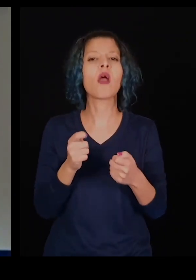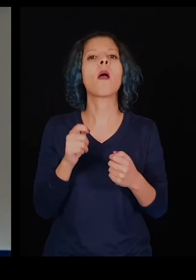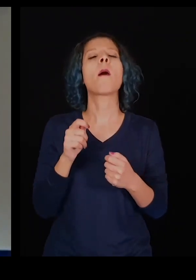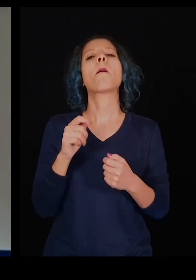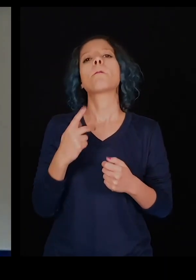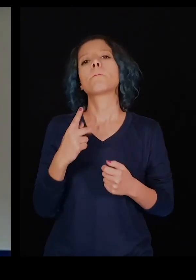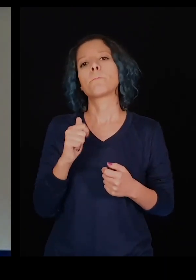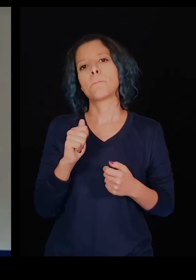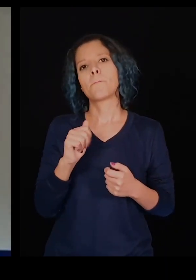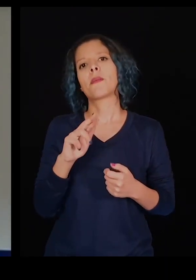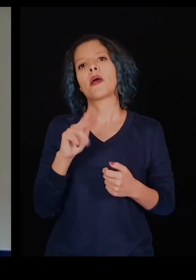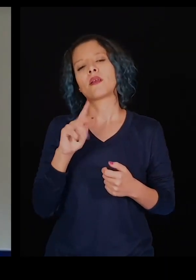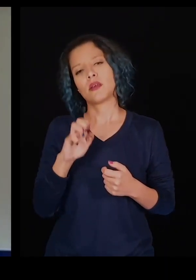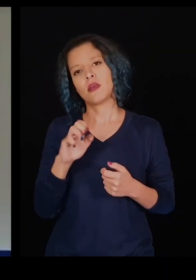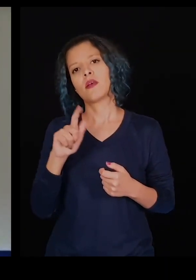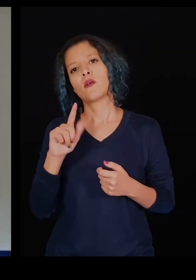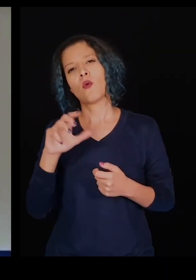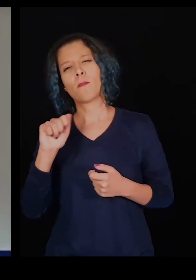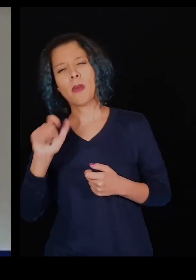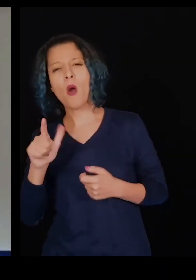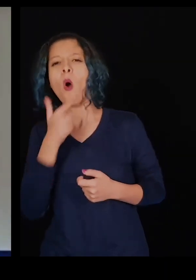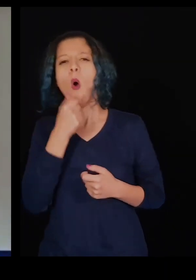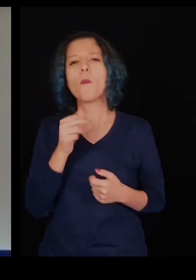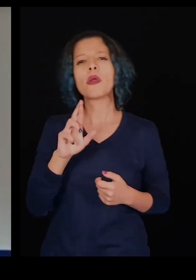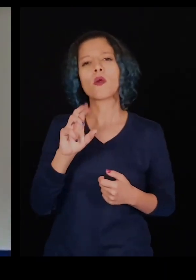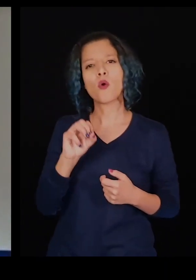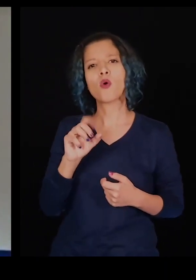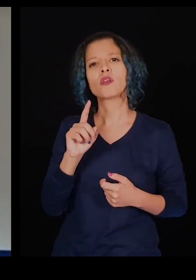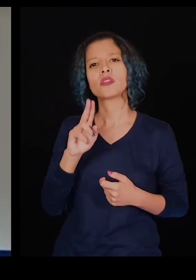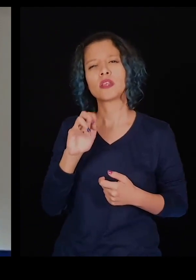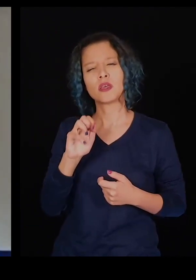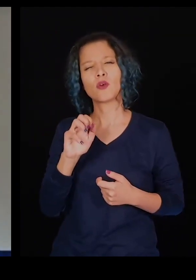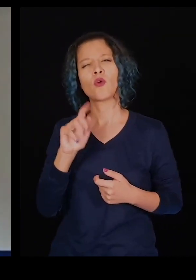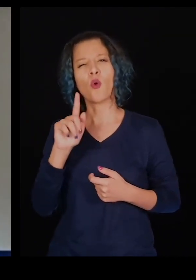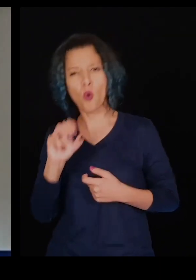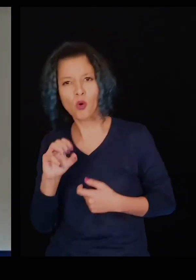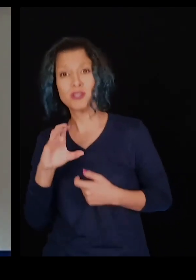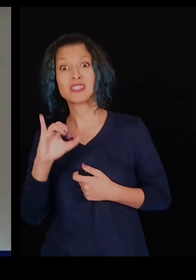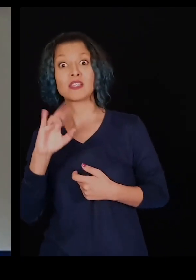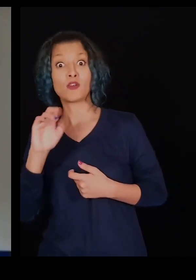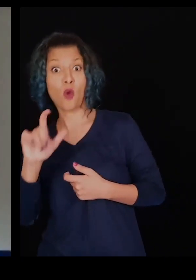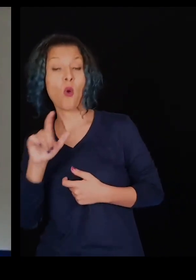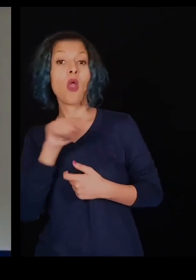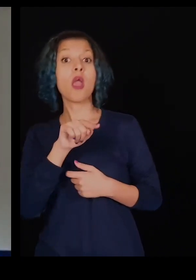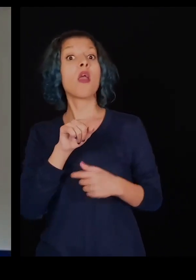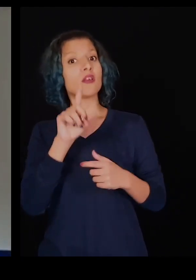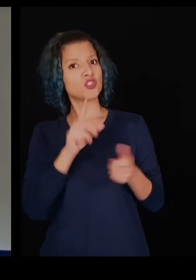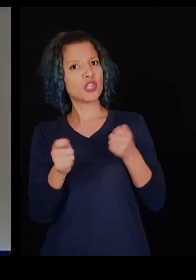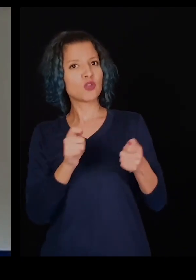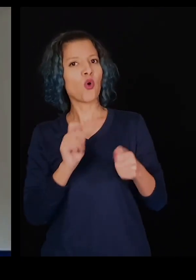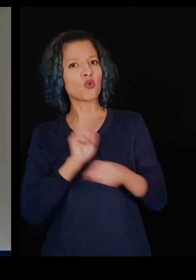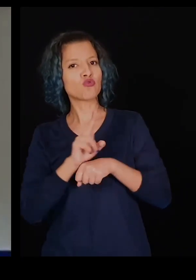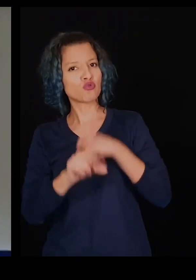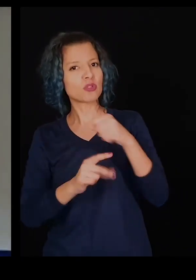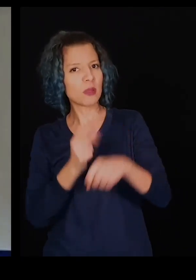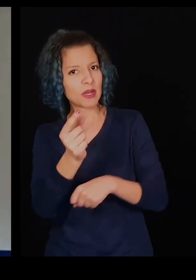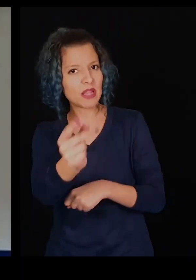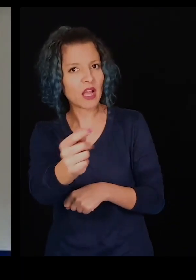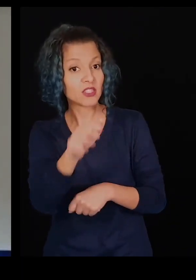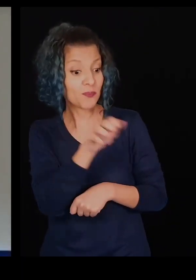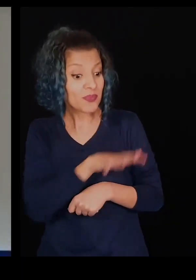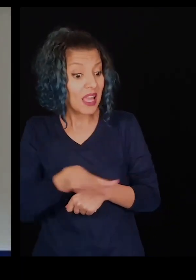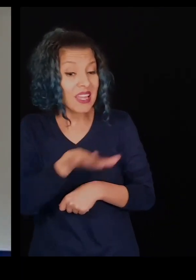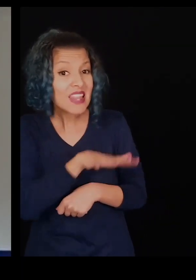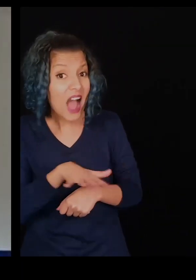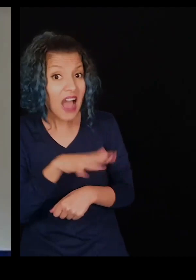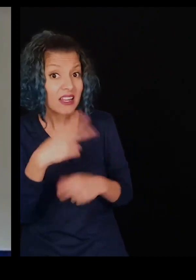de sustentabilidade, Rodolfo Cirol, que, junto com toda a área, produziu um novo plano de sustentabilidade, que, pela primeira